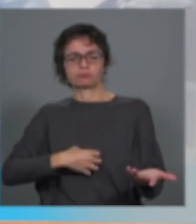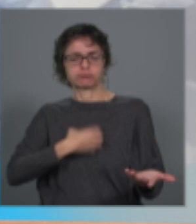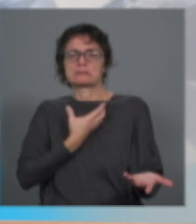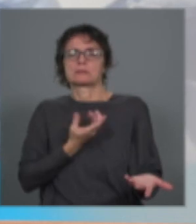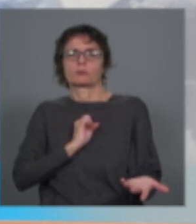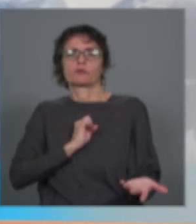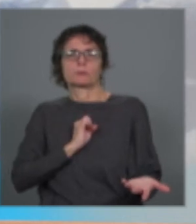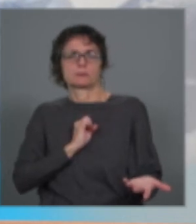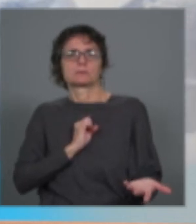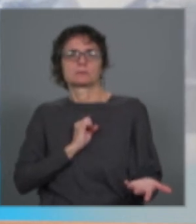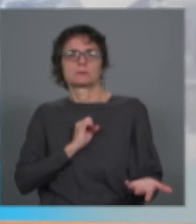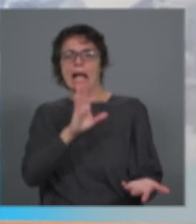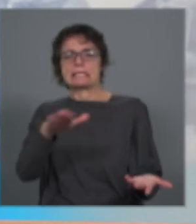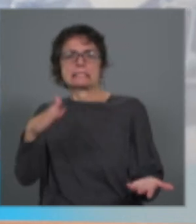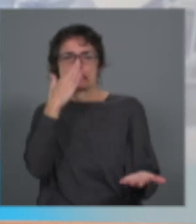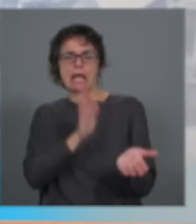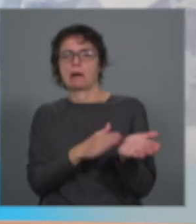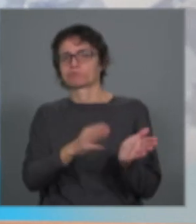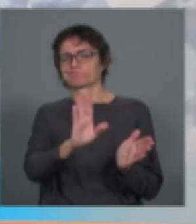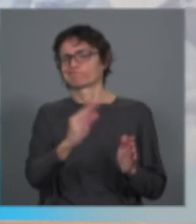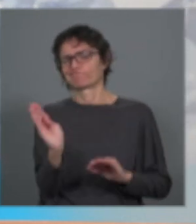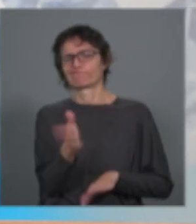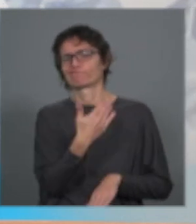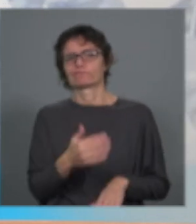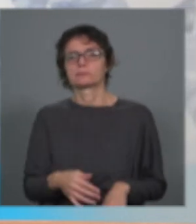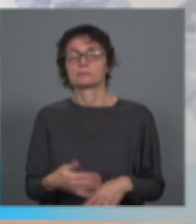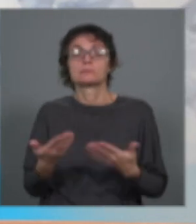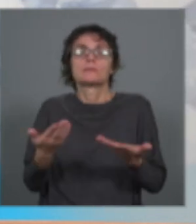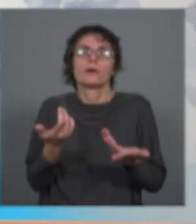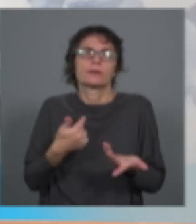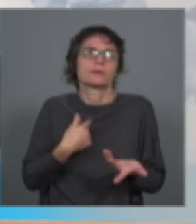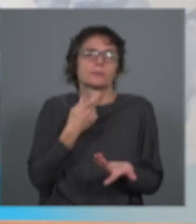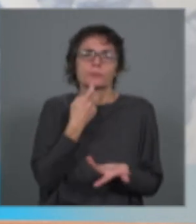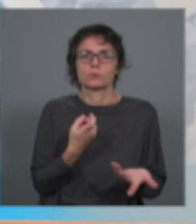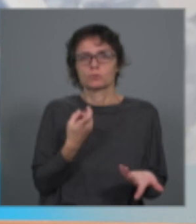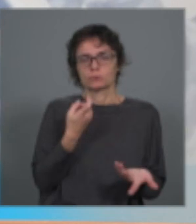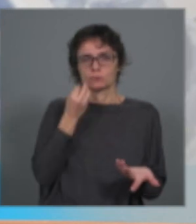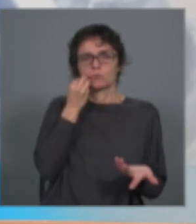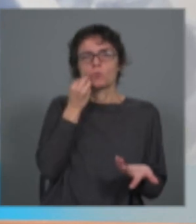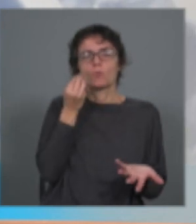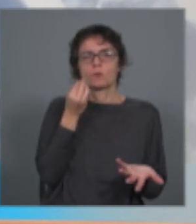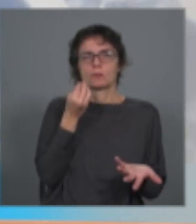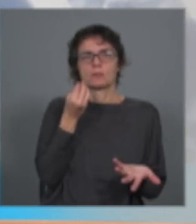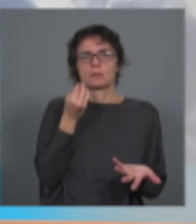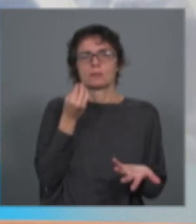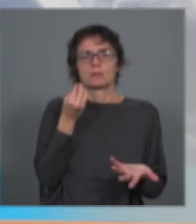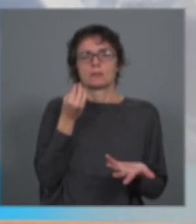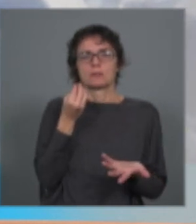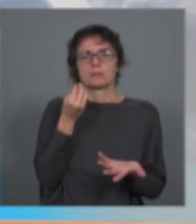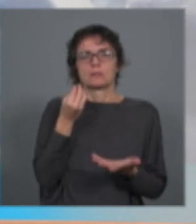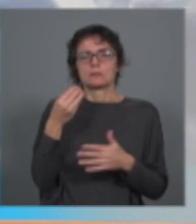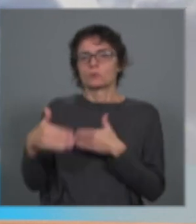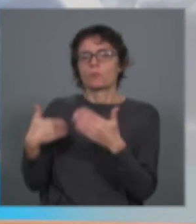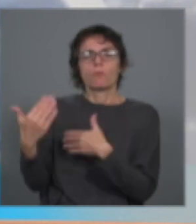pró-violentos de recusa, como é que isso se vai conseguir travar apenas com o uso de uma força que não descame também